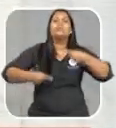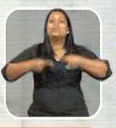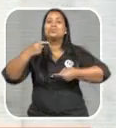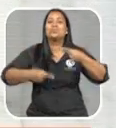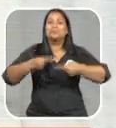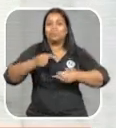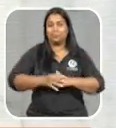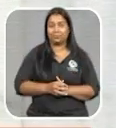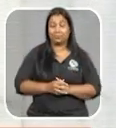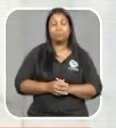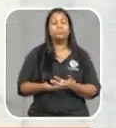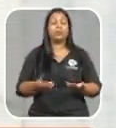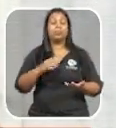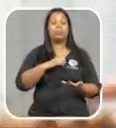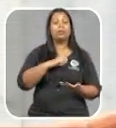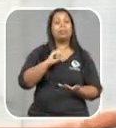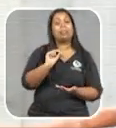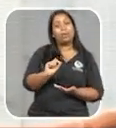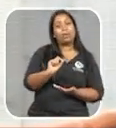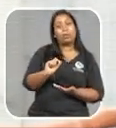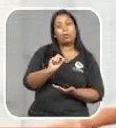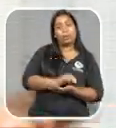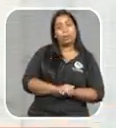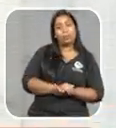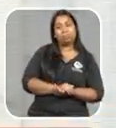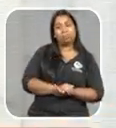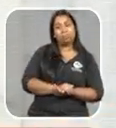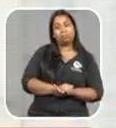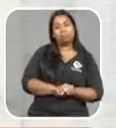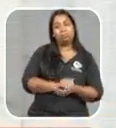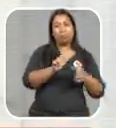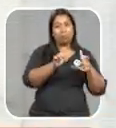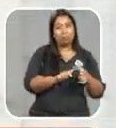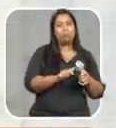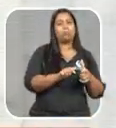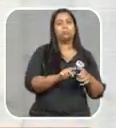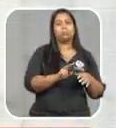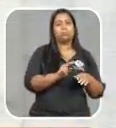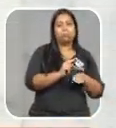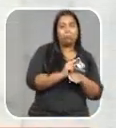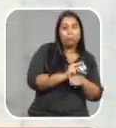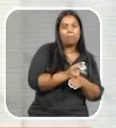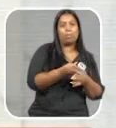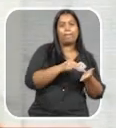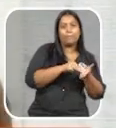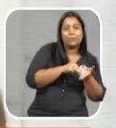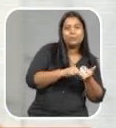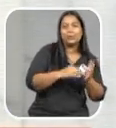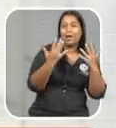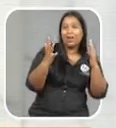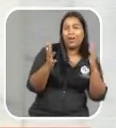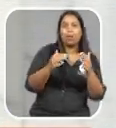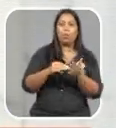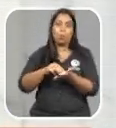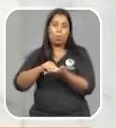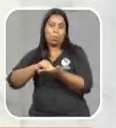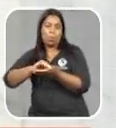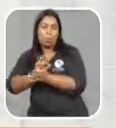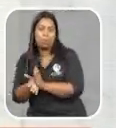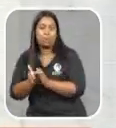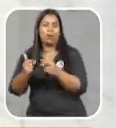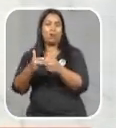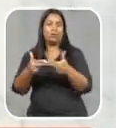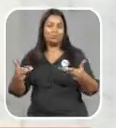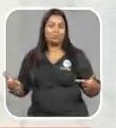moções ou de aplauso ou de repúdio a atitudes progressistas. E o nosso mandato também polemiza. A gente faz o debate